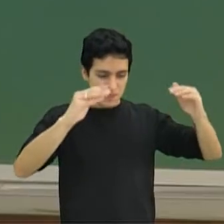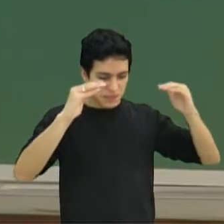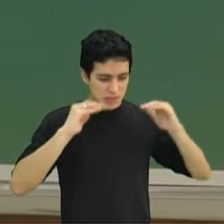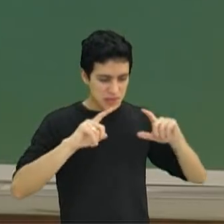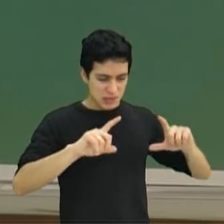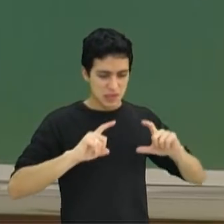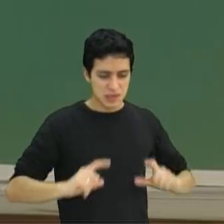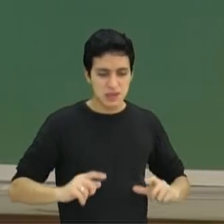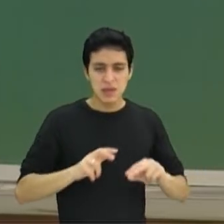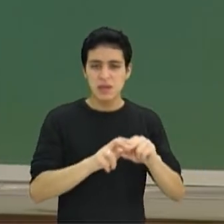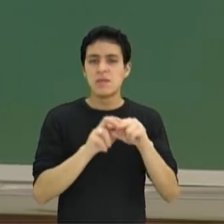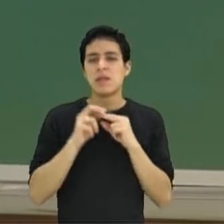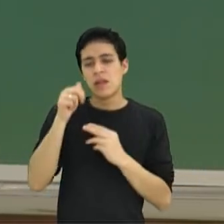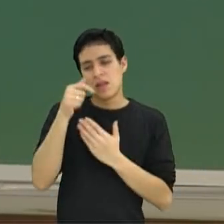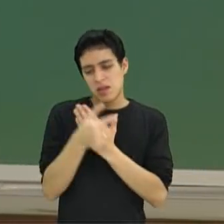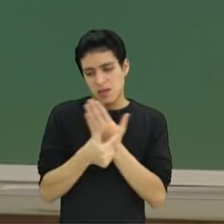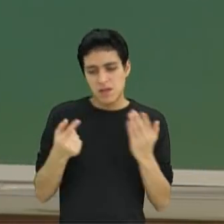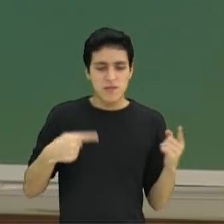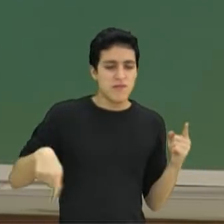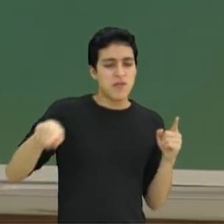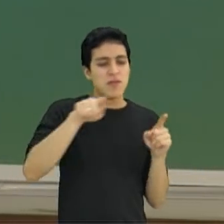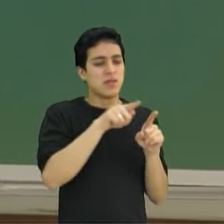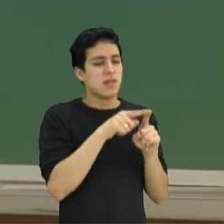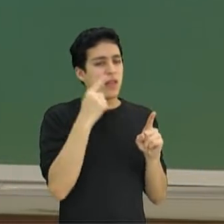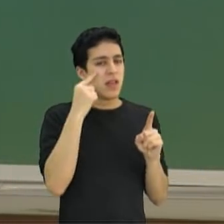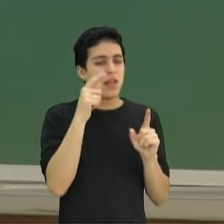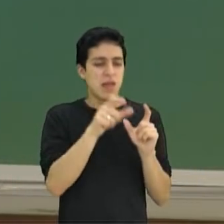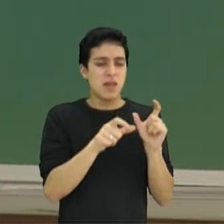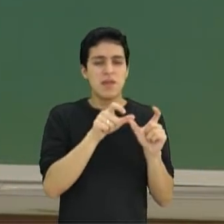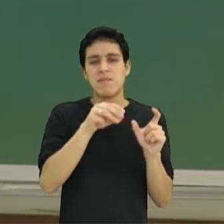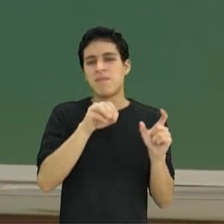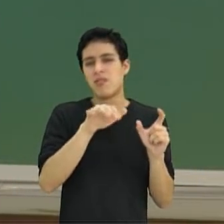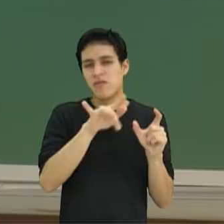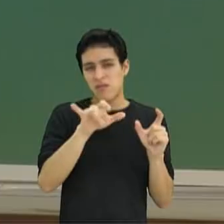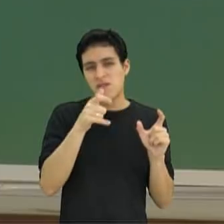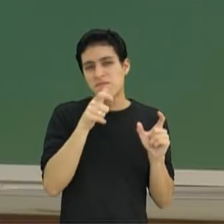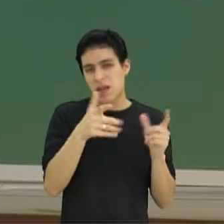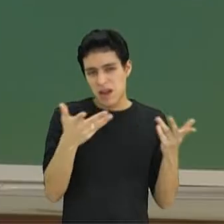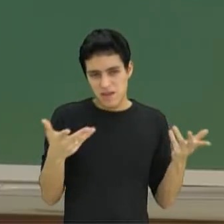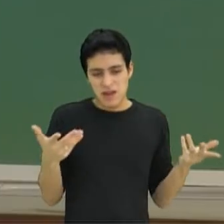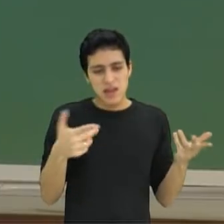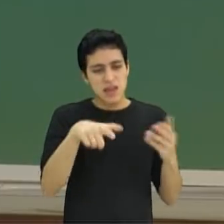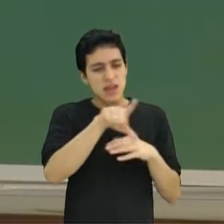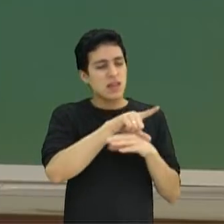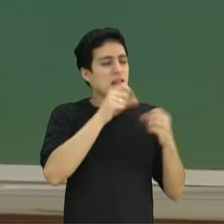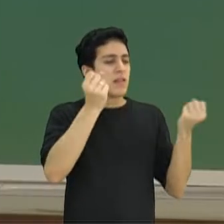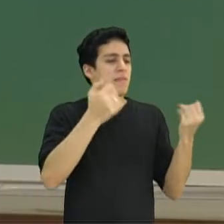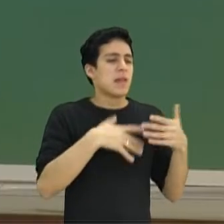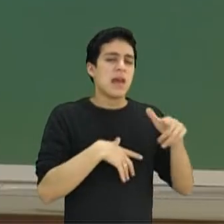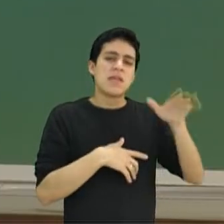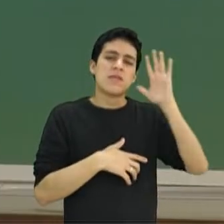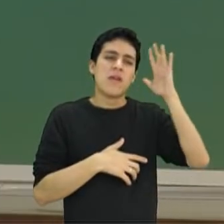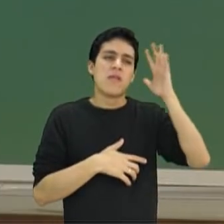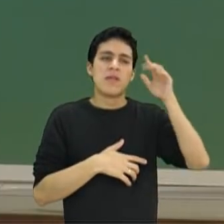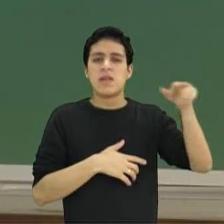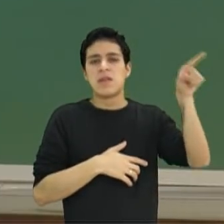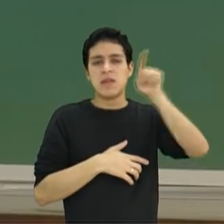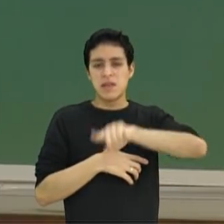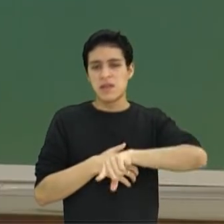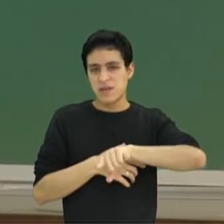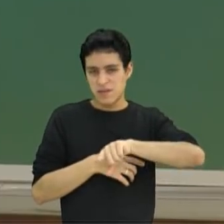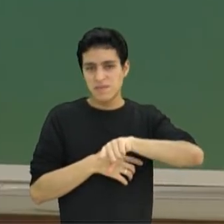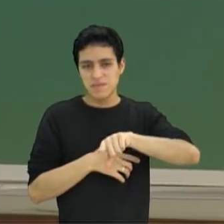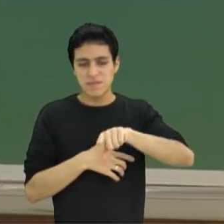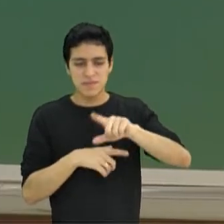anteriores. Por isso que a autora diz, voltando à morfologia, que ela já havia citado essa teoria no fragmento